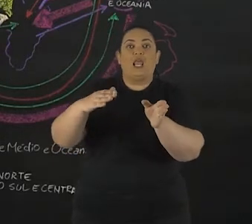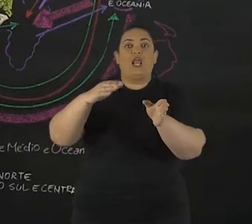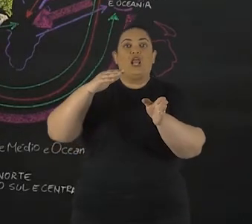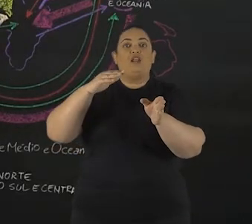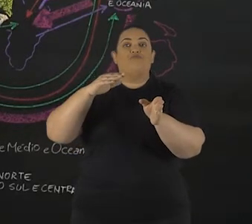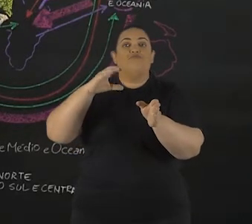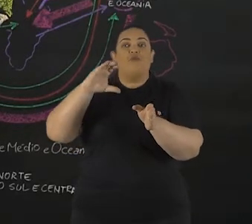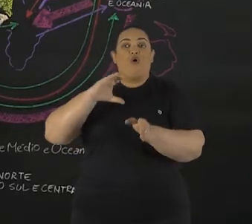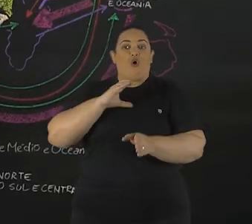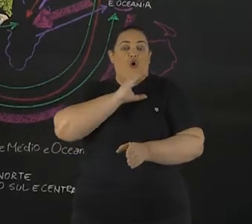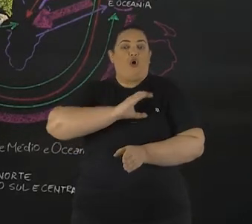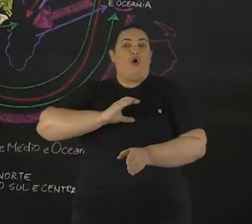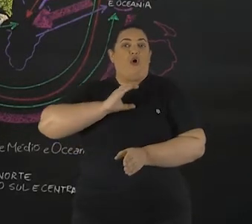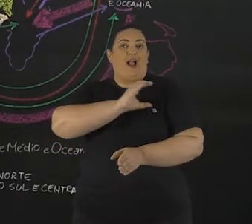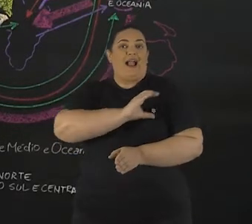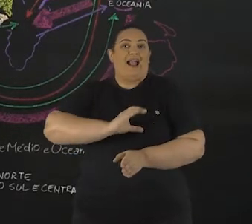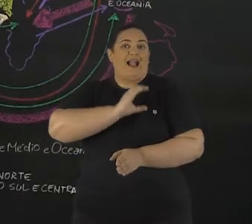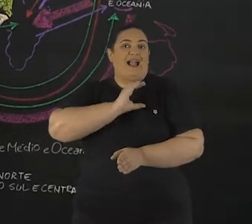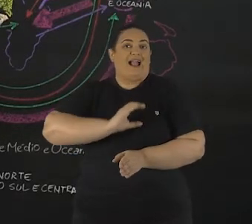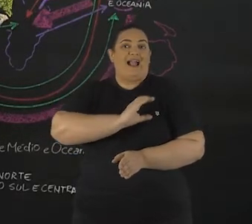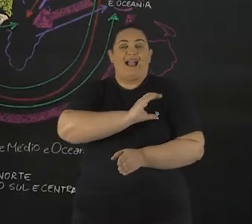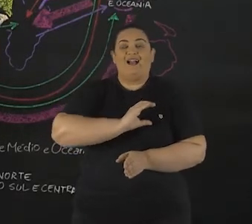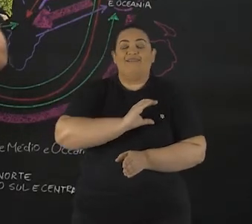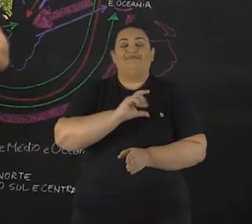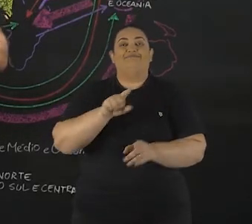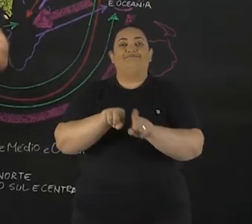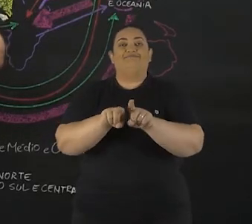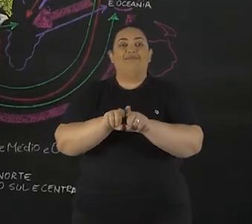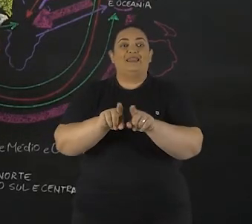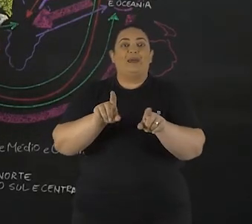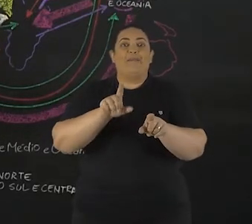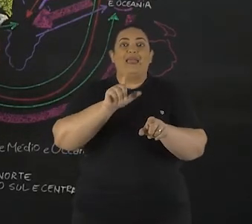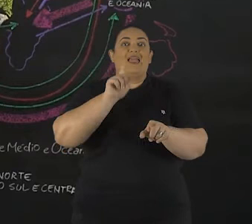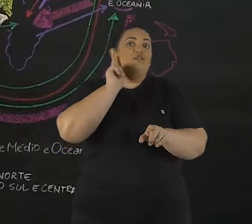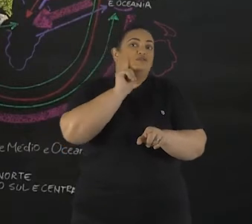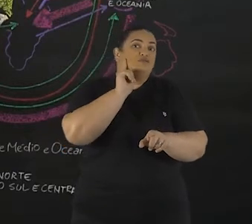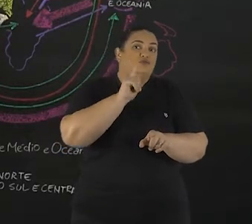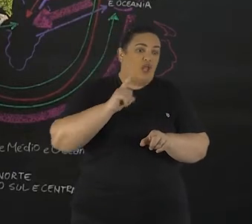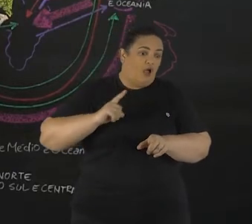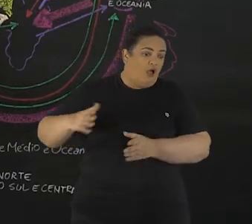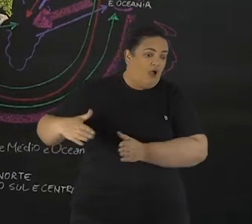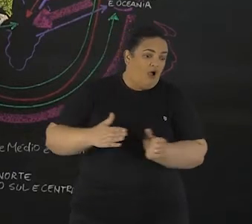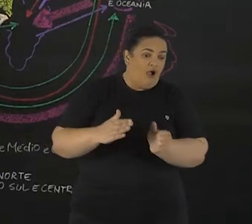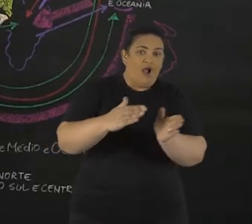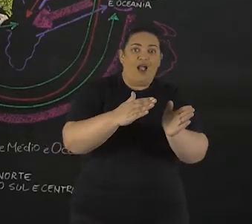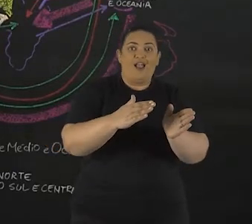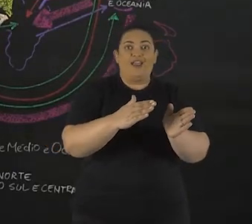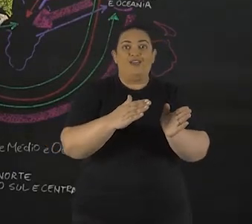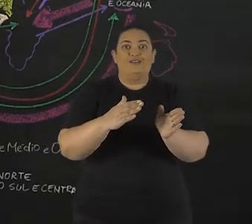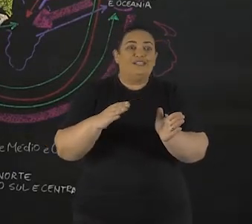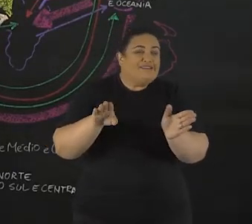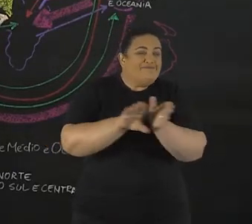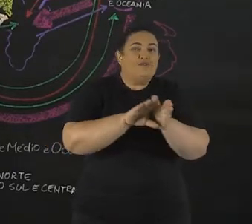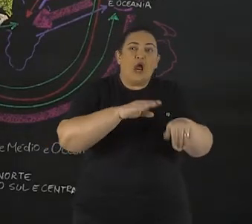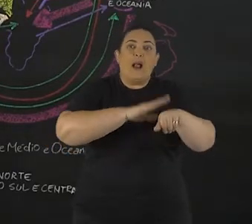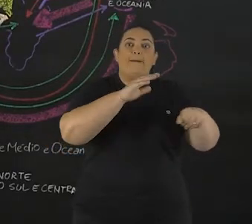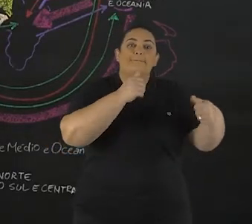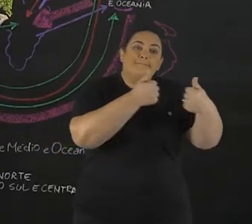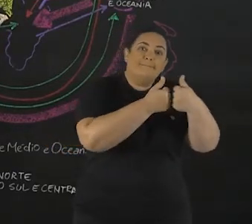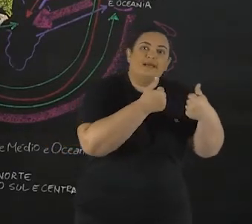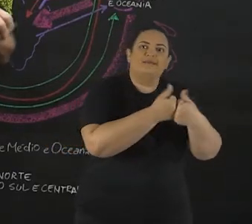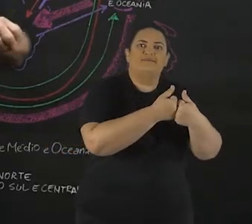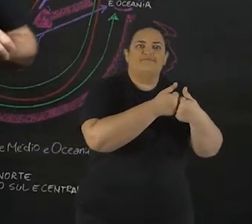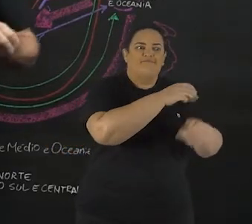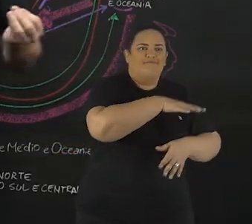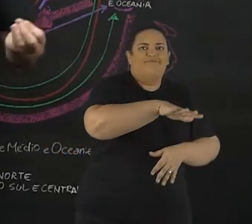que leva aí os navios até a região dos Grandes Lagos nos Estados Unidos. Tudo isso são tecnologias, são técnicas, são